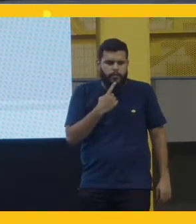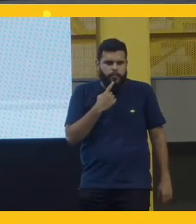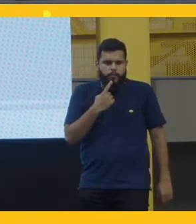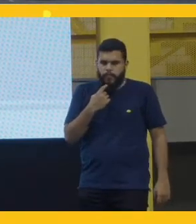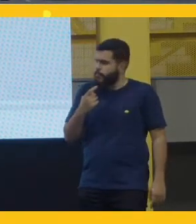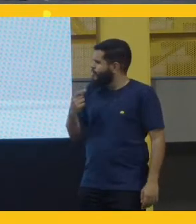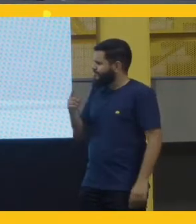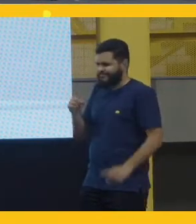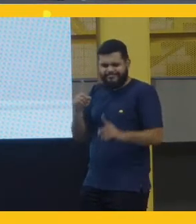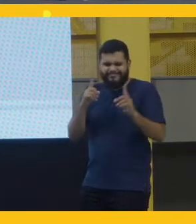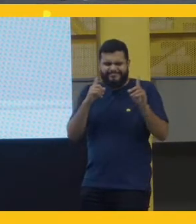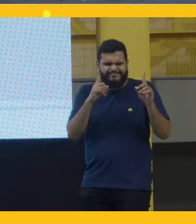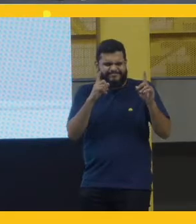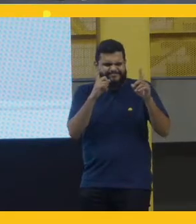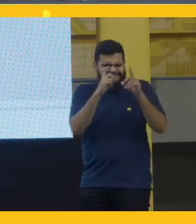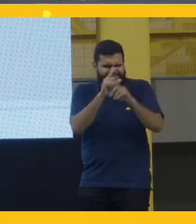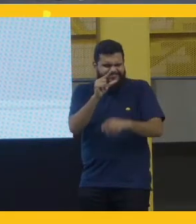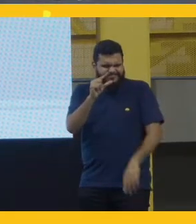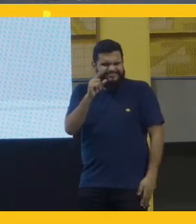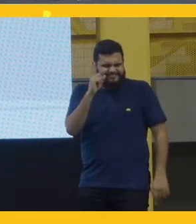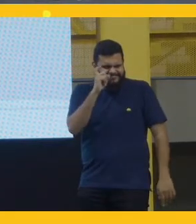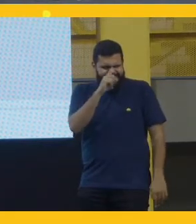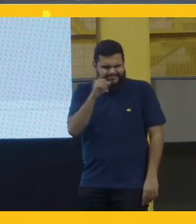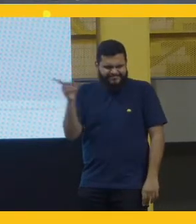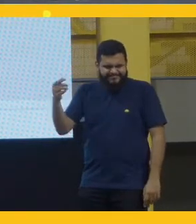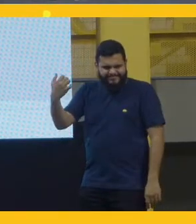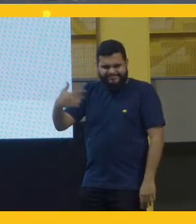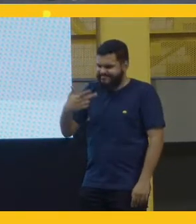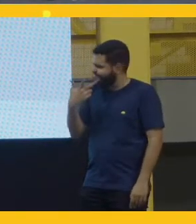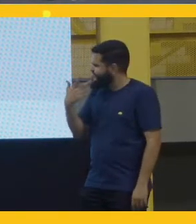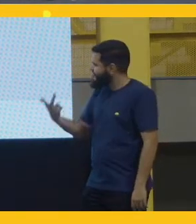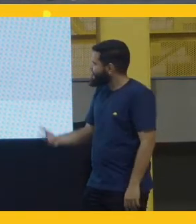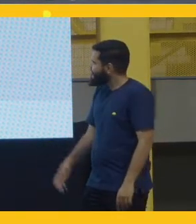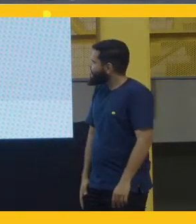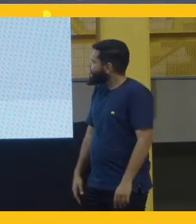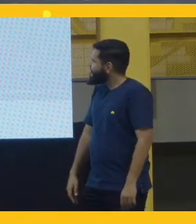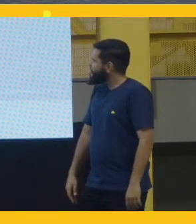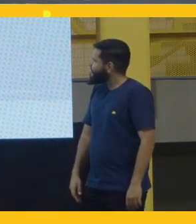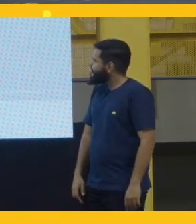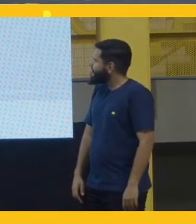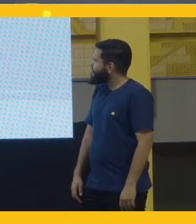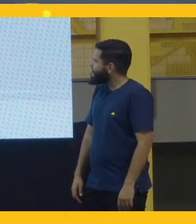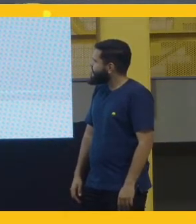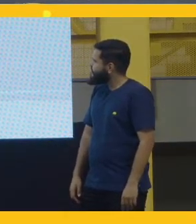Ô, dor de cabeça, né? E a opção correta que a gente marca?